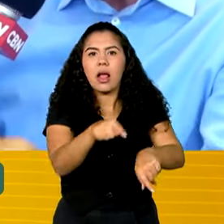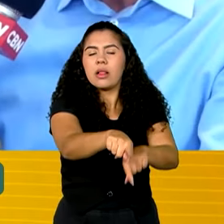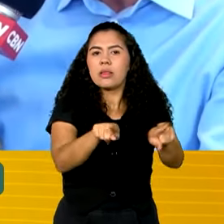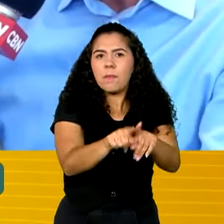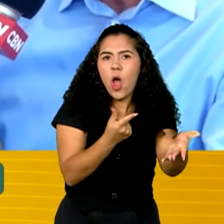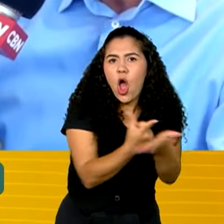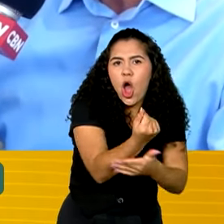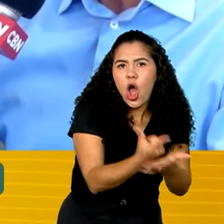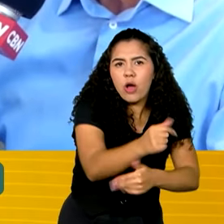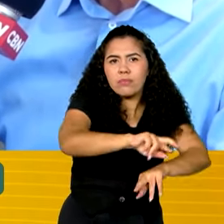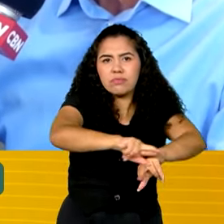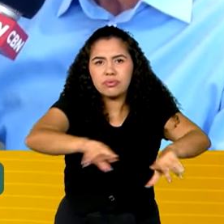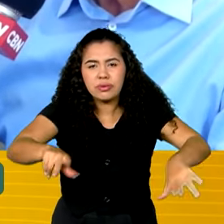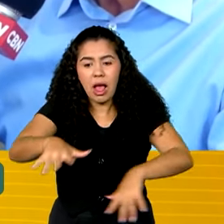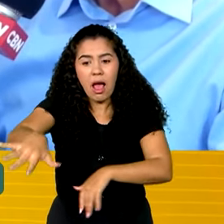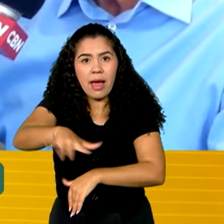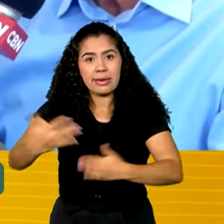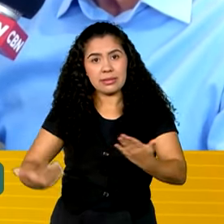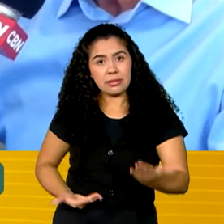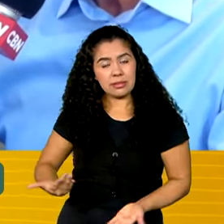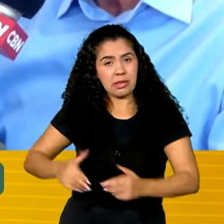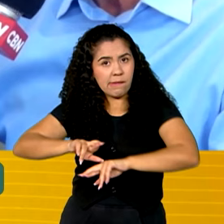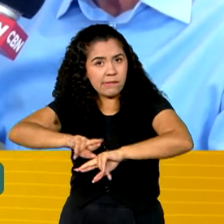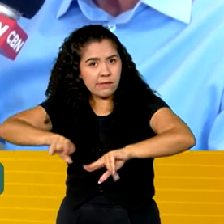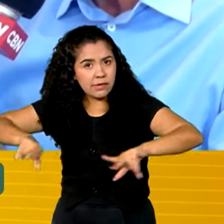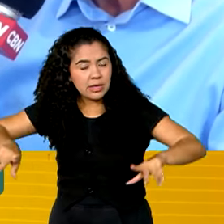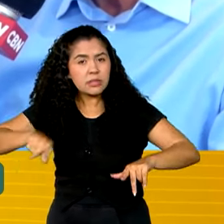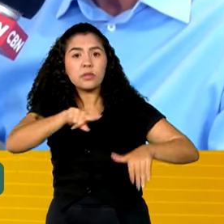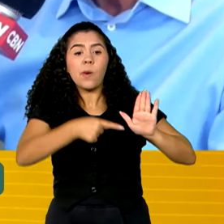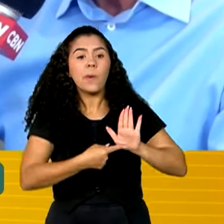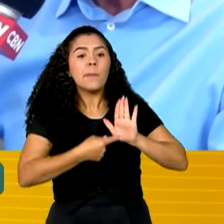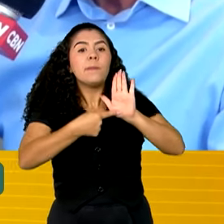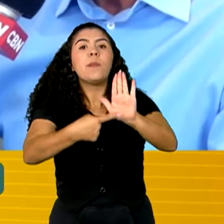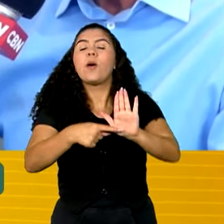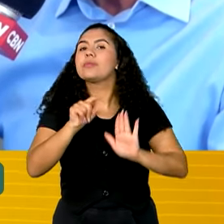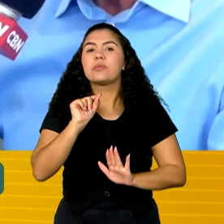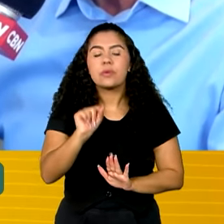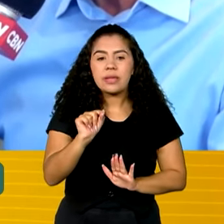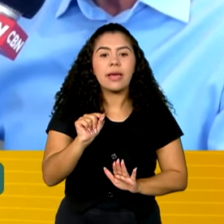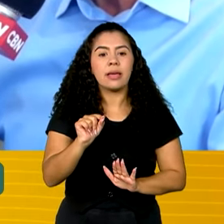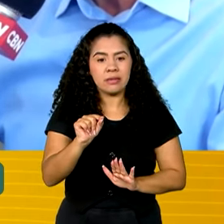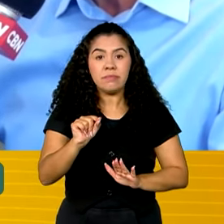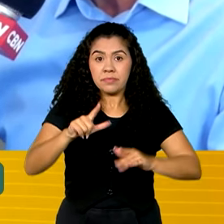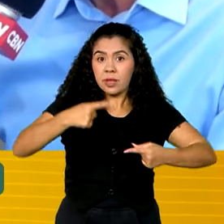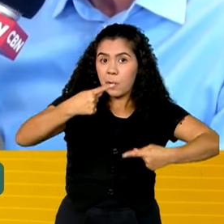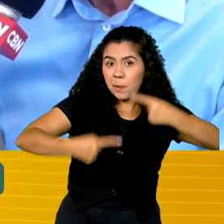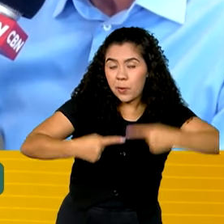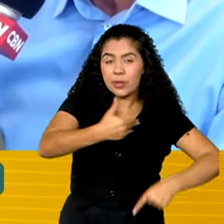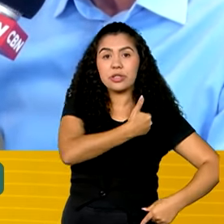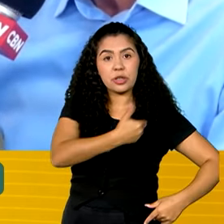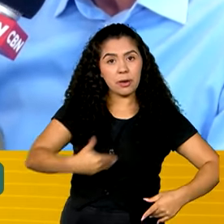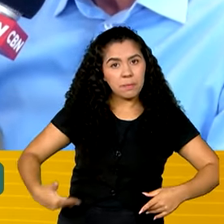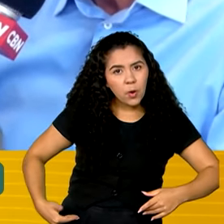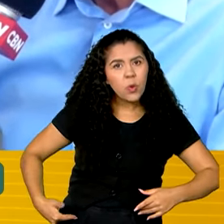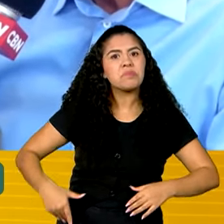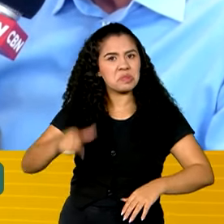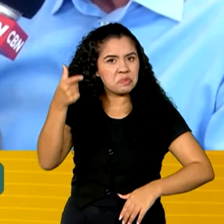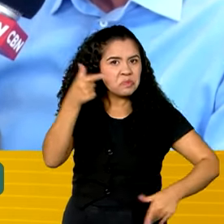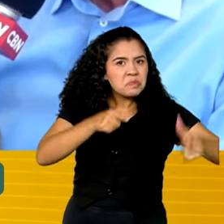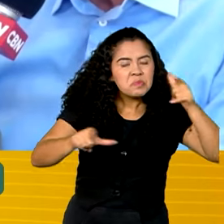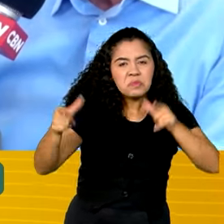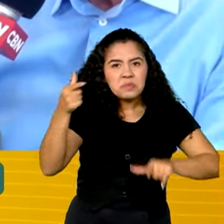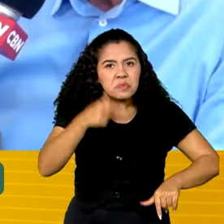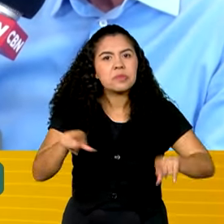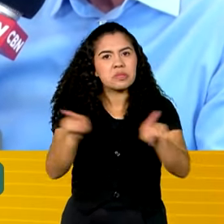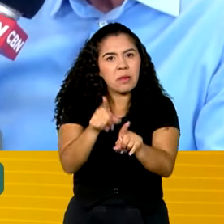foi o setor de serviços. Isso também, Cássia, demonstra o quanto as políticas públicas acertadas, colocando